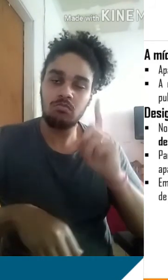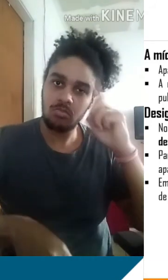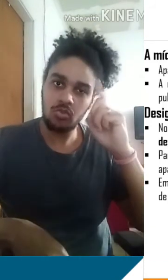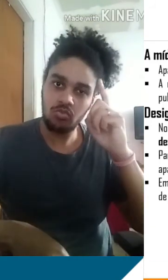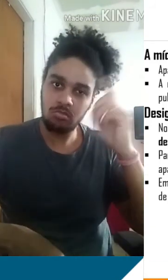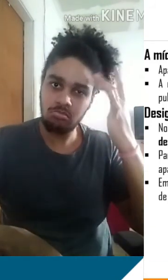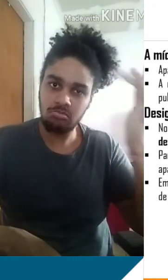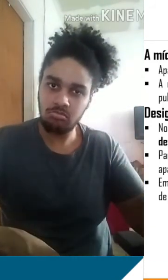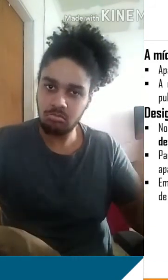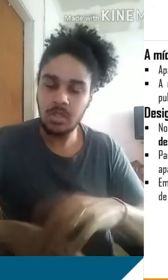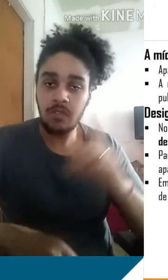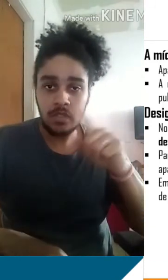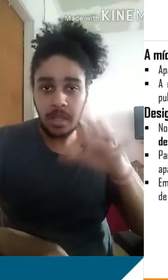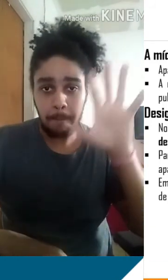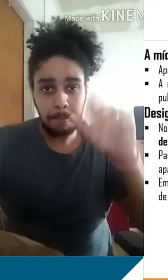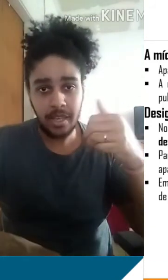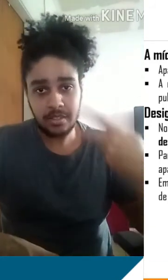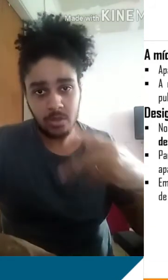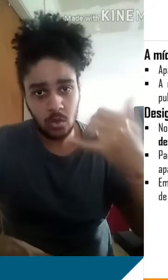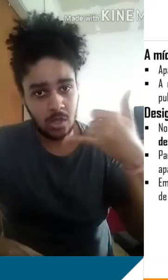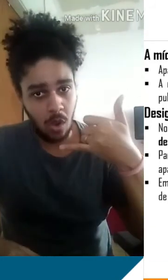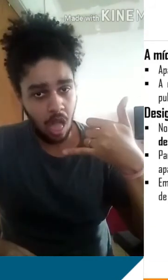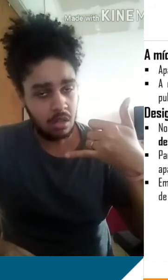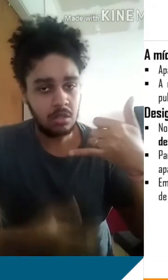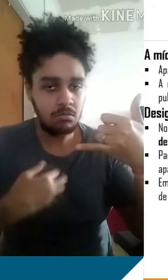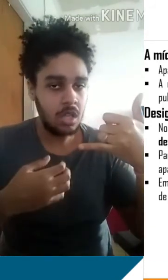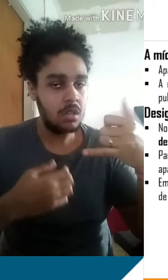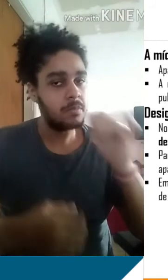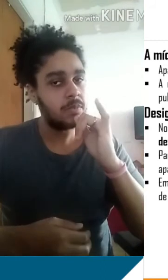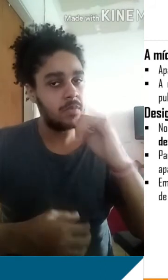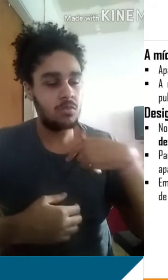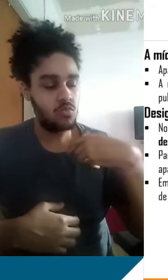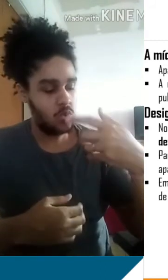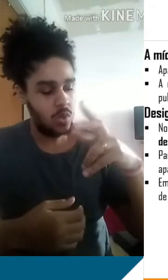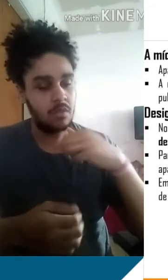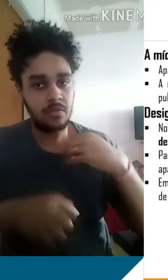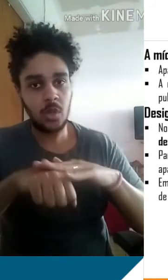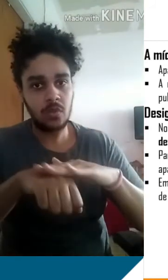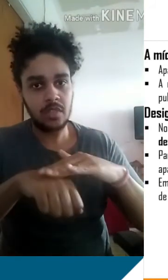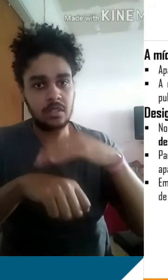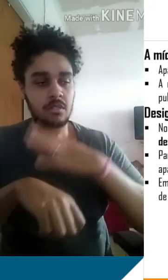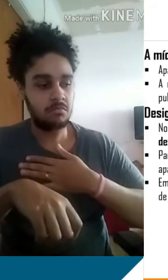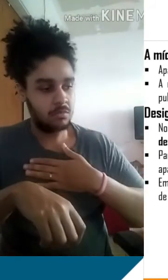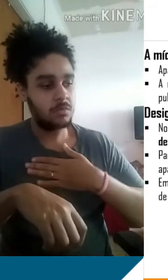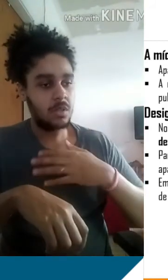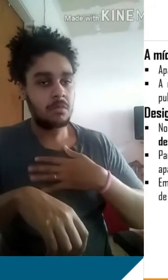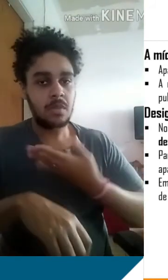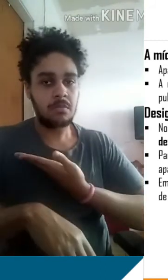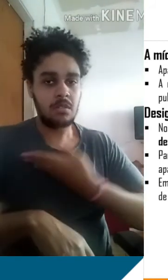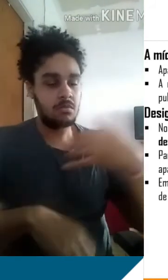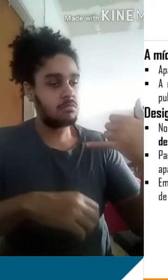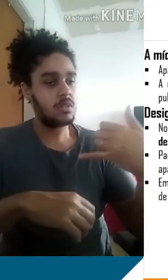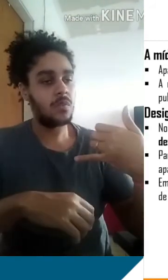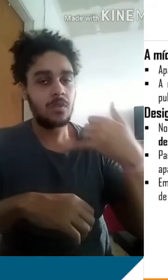que precisava de uma frigideira de ferro fundido e 3, 4 minutos depois eu abri meu Facebook, tinha lá várias propagandas da